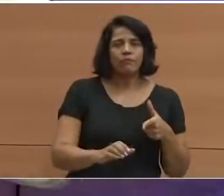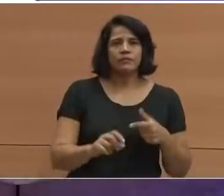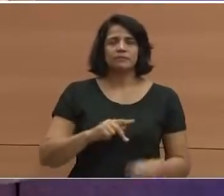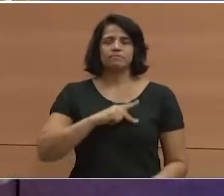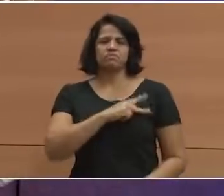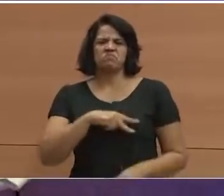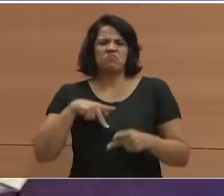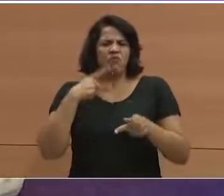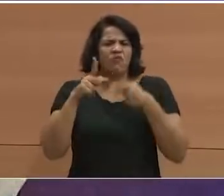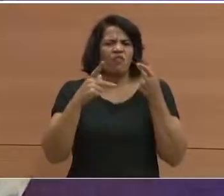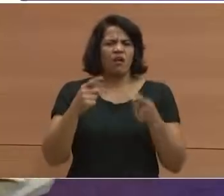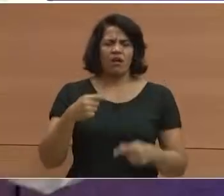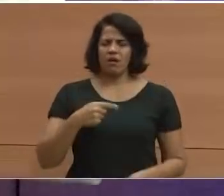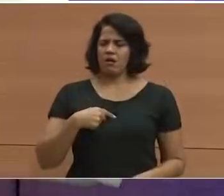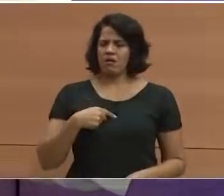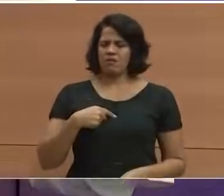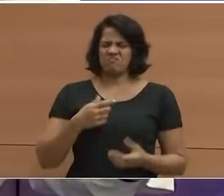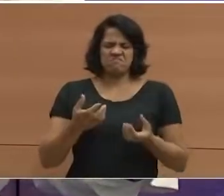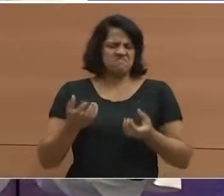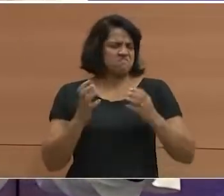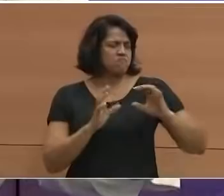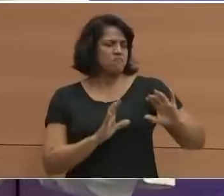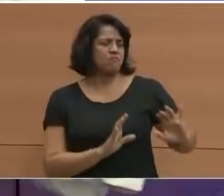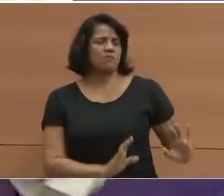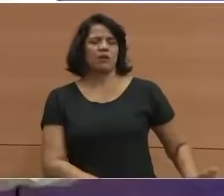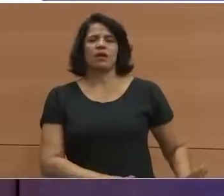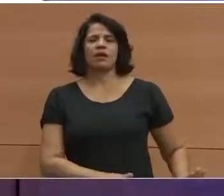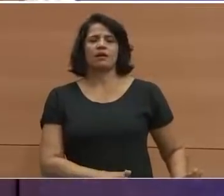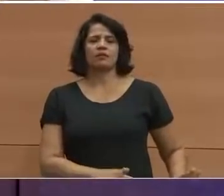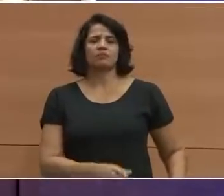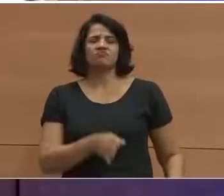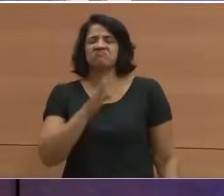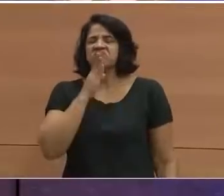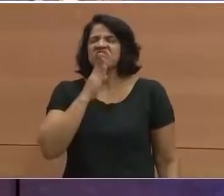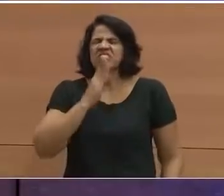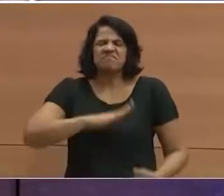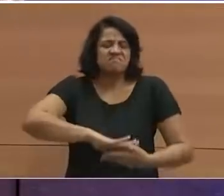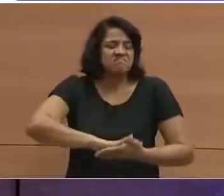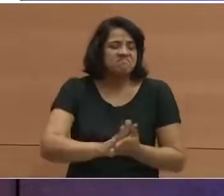senão a Cristo e este crucificado. Porque se